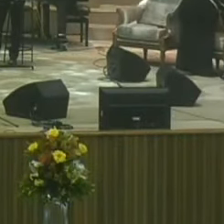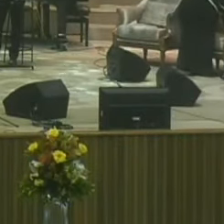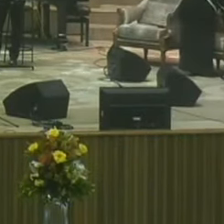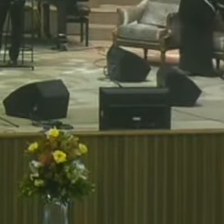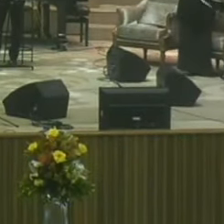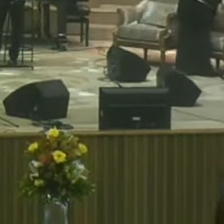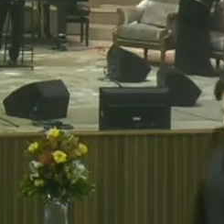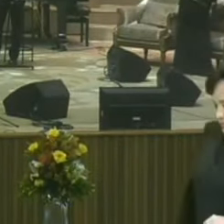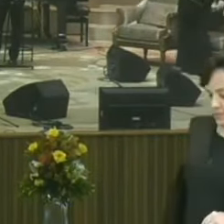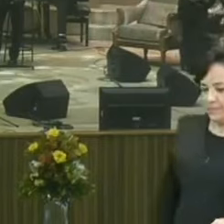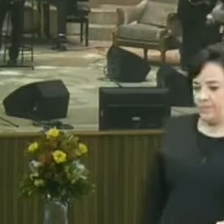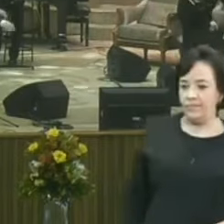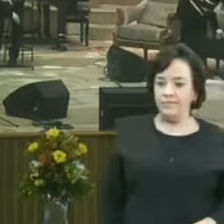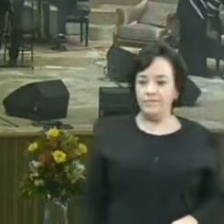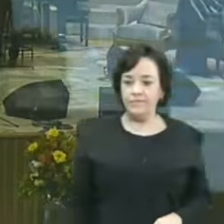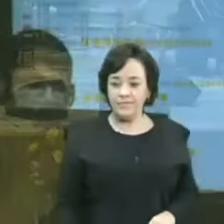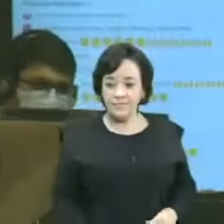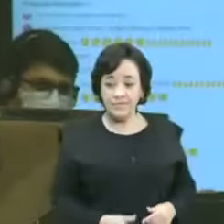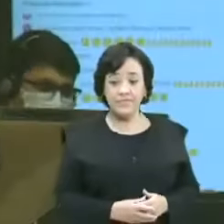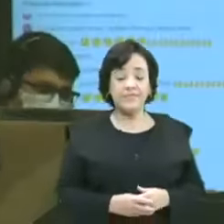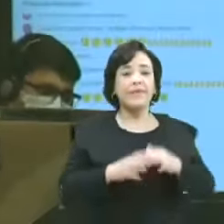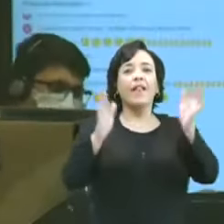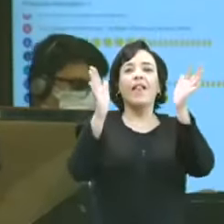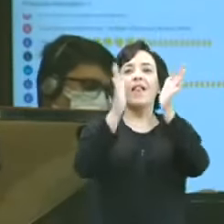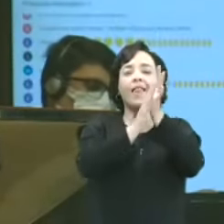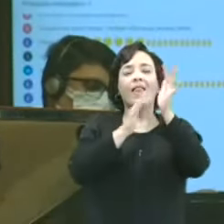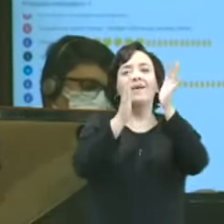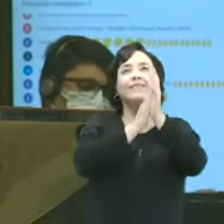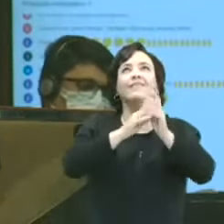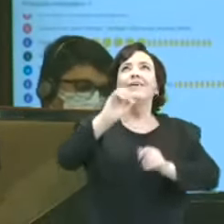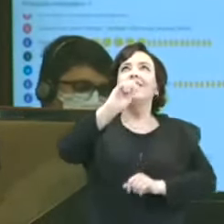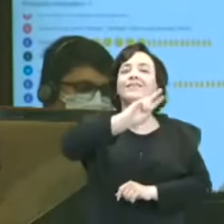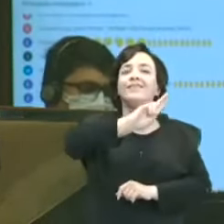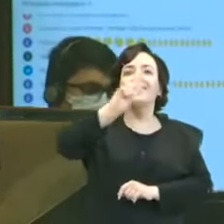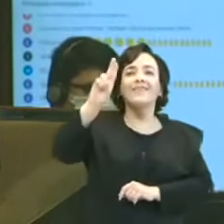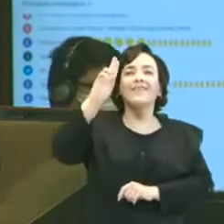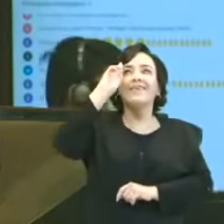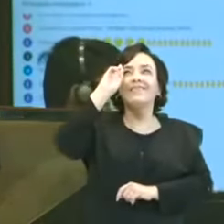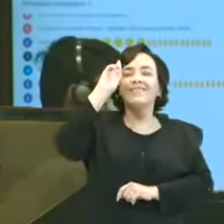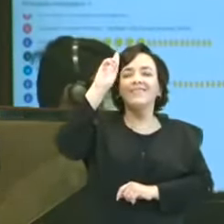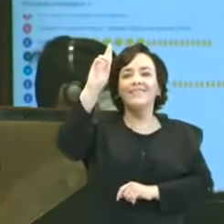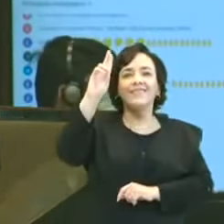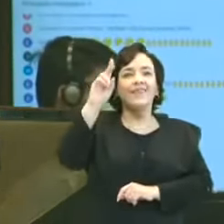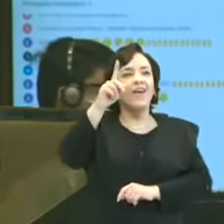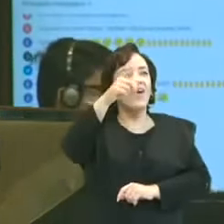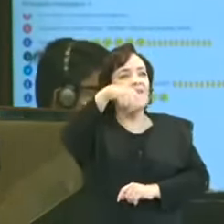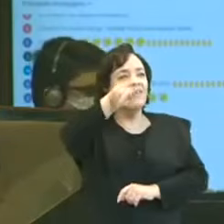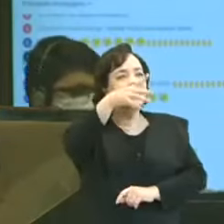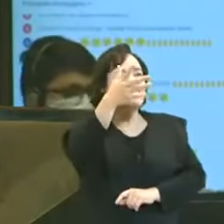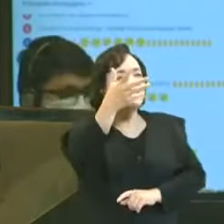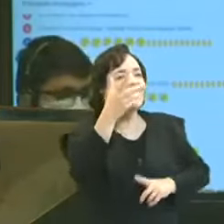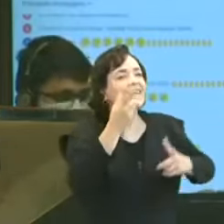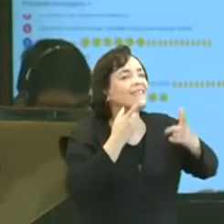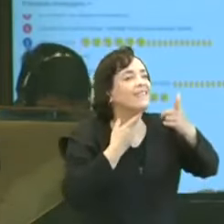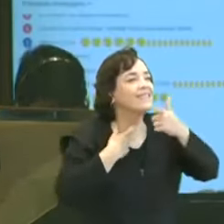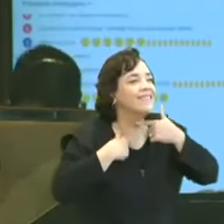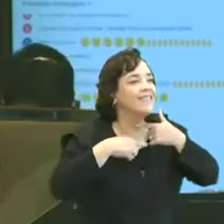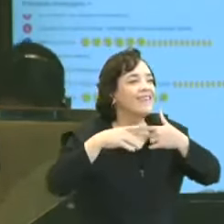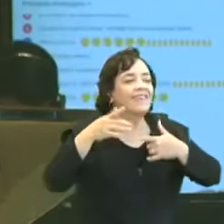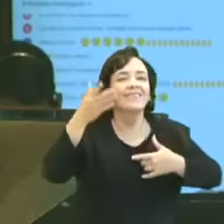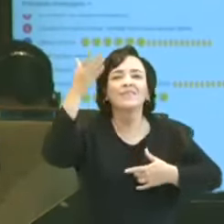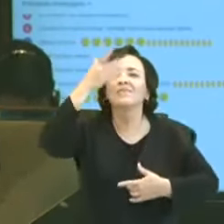Louvado seja o nome do Senhor. Quantos anseiam pela presença de Deus aqui?